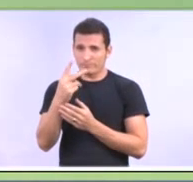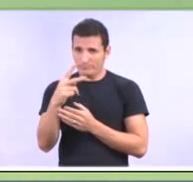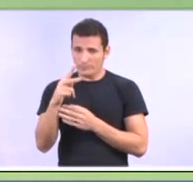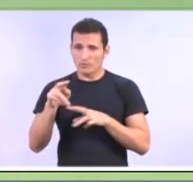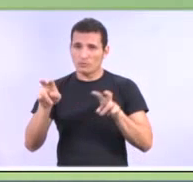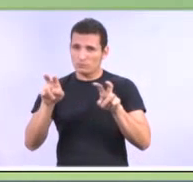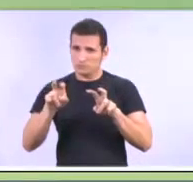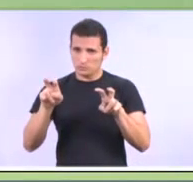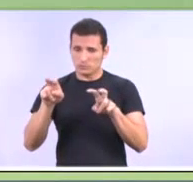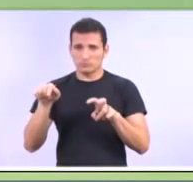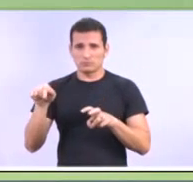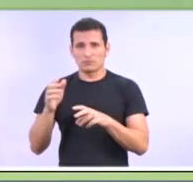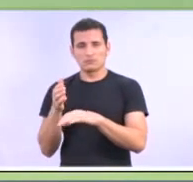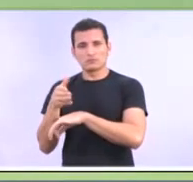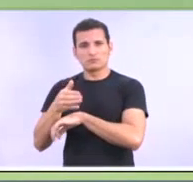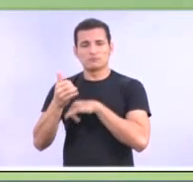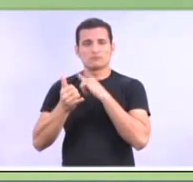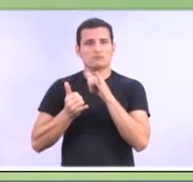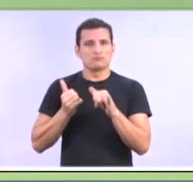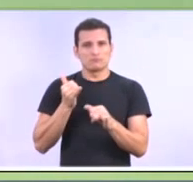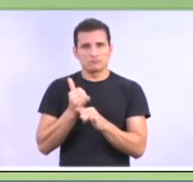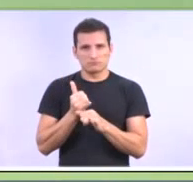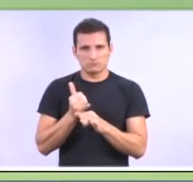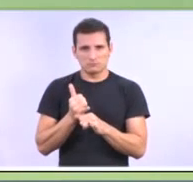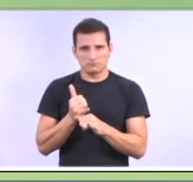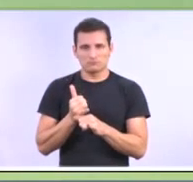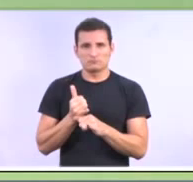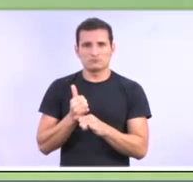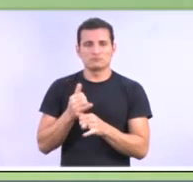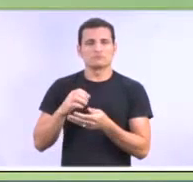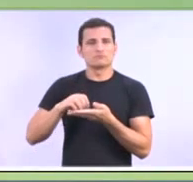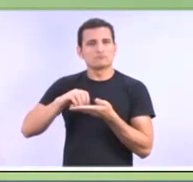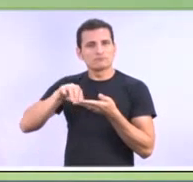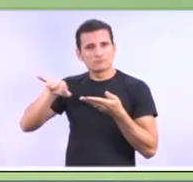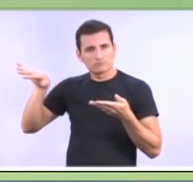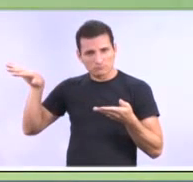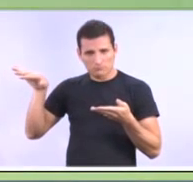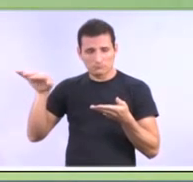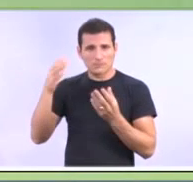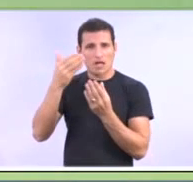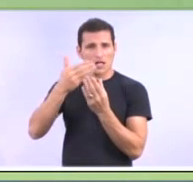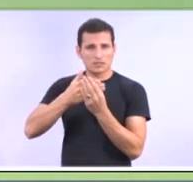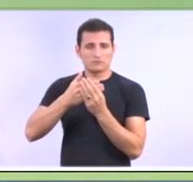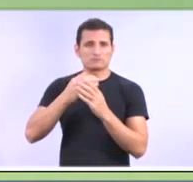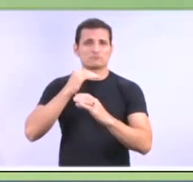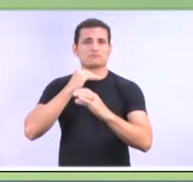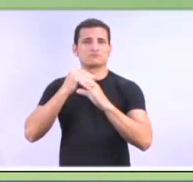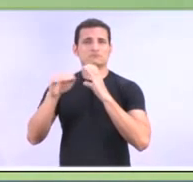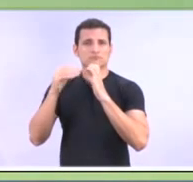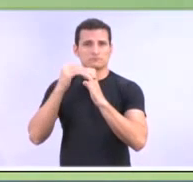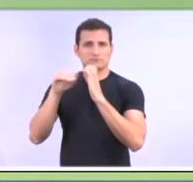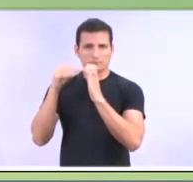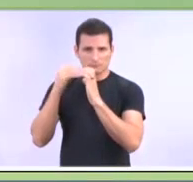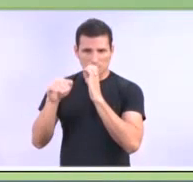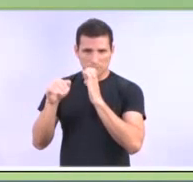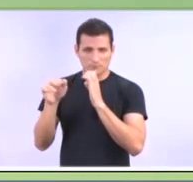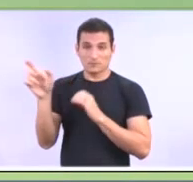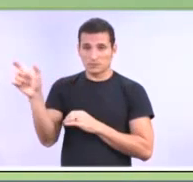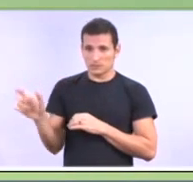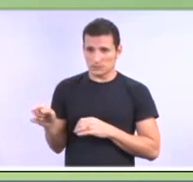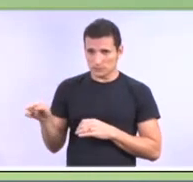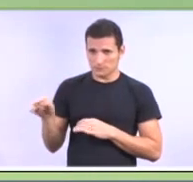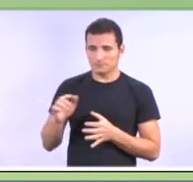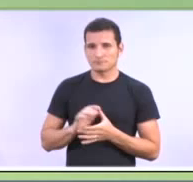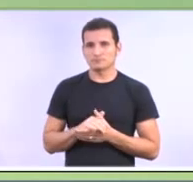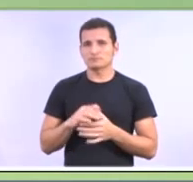pessoal, você acessa a internet e envia o arquivo por e-mail para o cliente. Faça